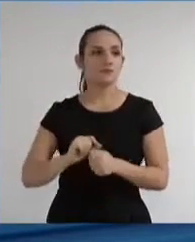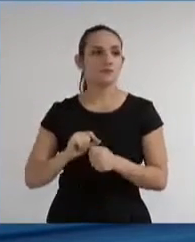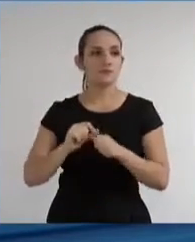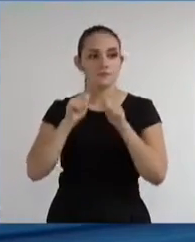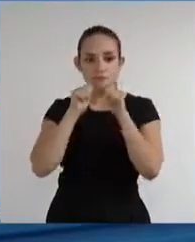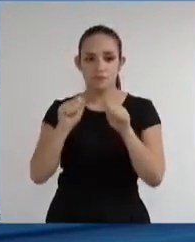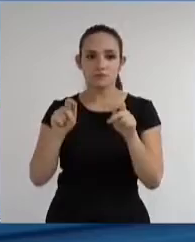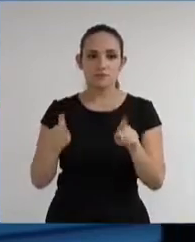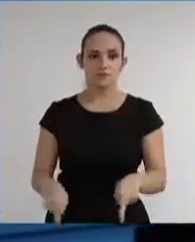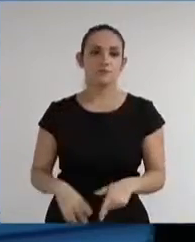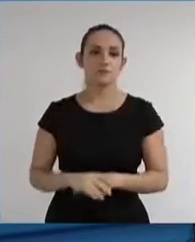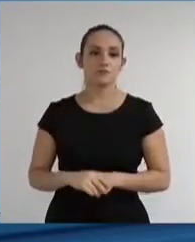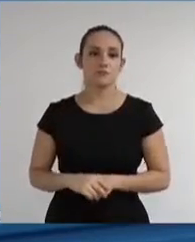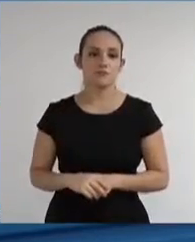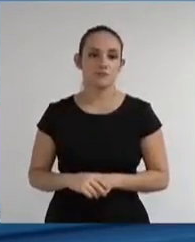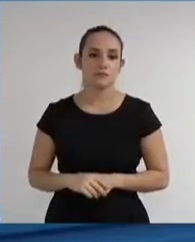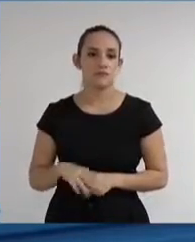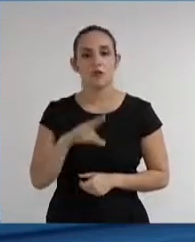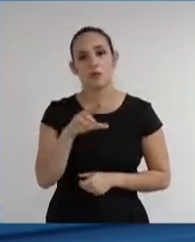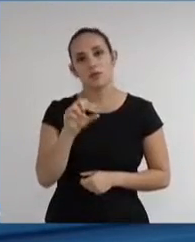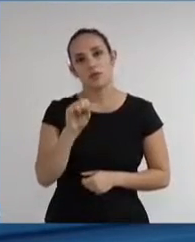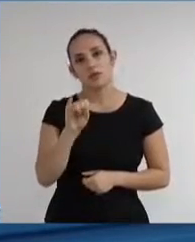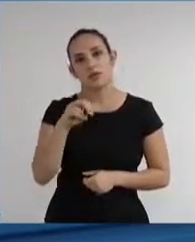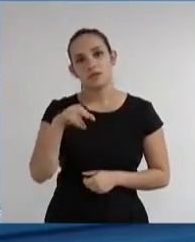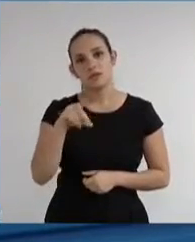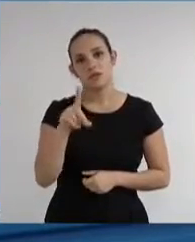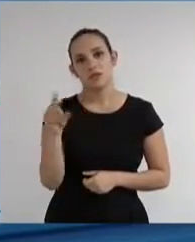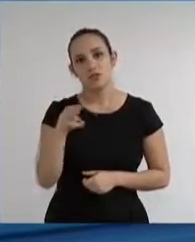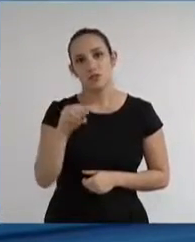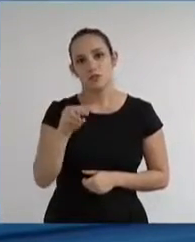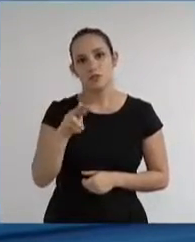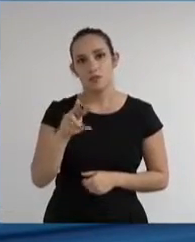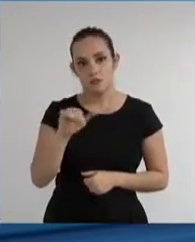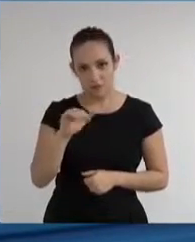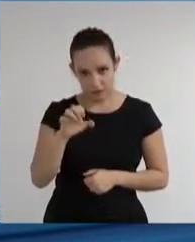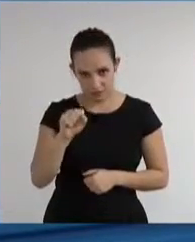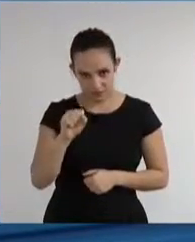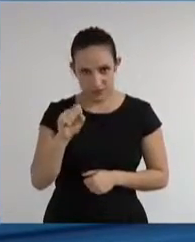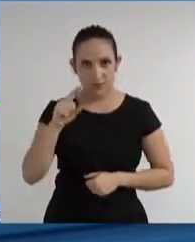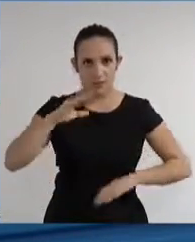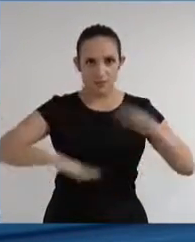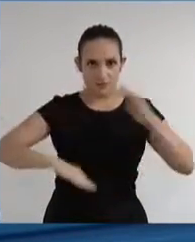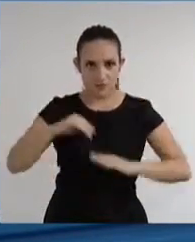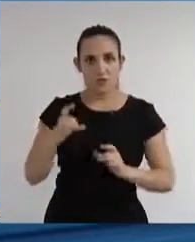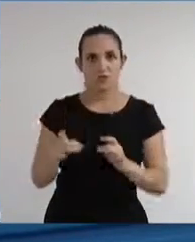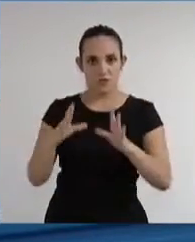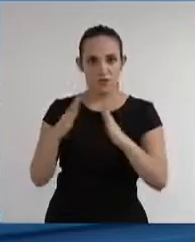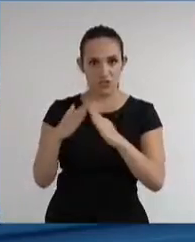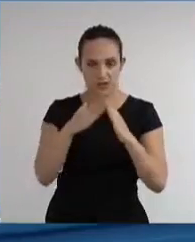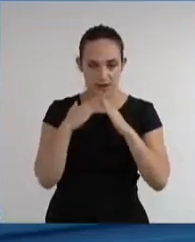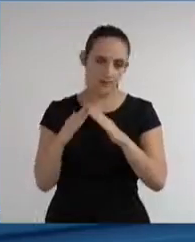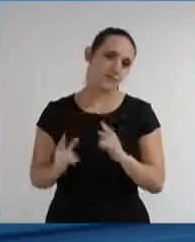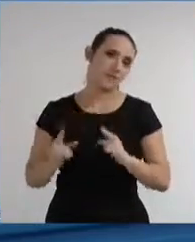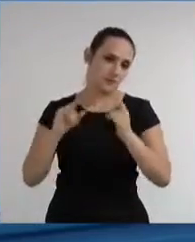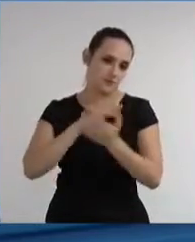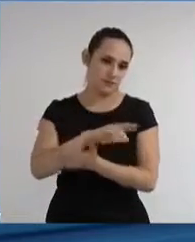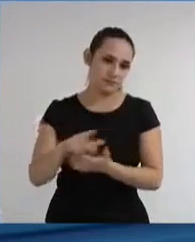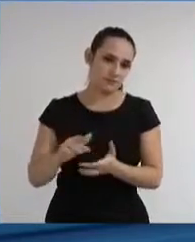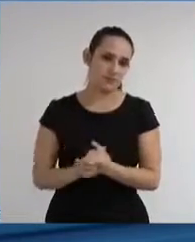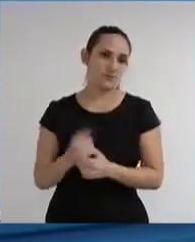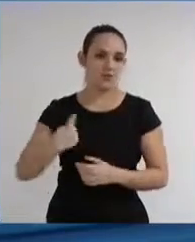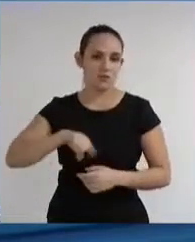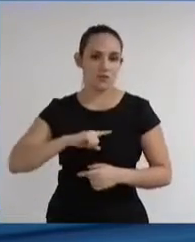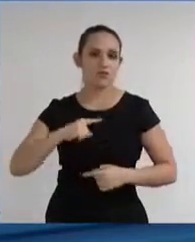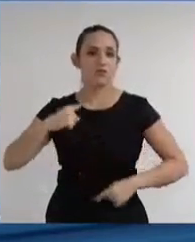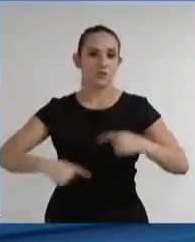audiência pública com o Sindimóveis, que é o Sindicato dos Corretores de Imóveis de Mato Grosso do Sul. E o debate era sobre a carreira,